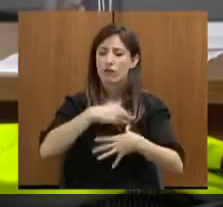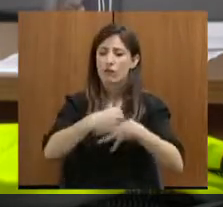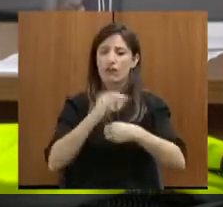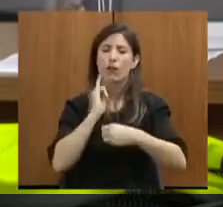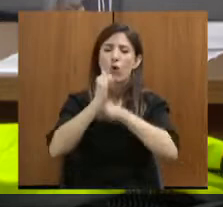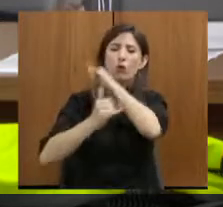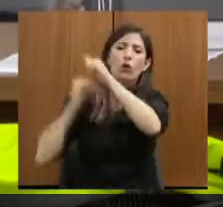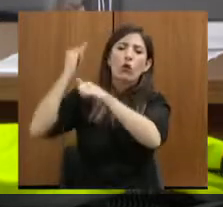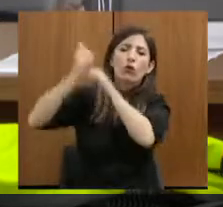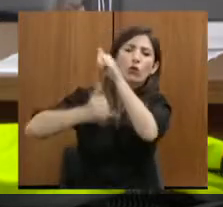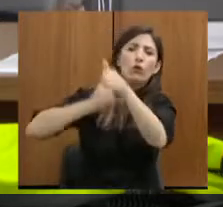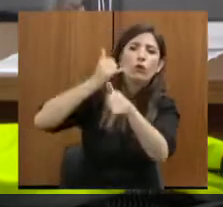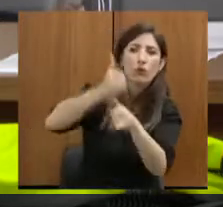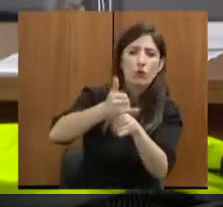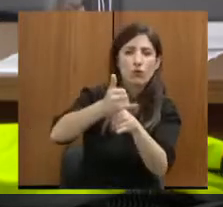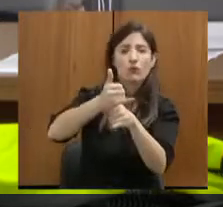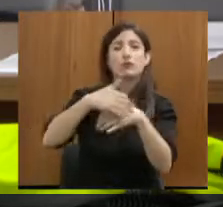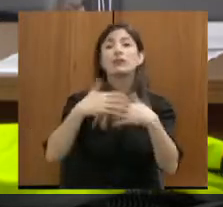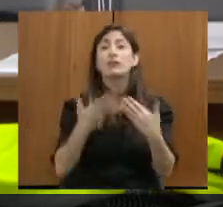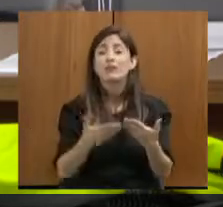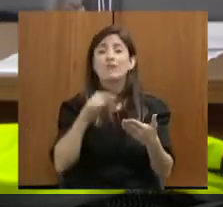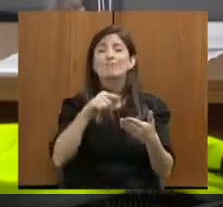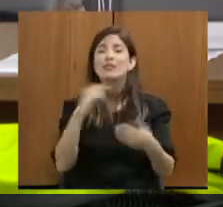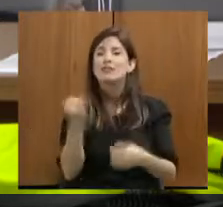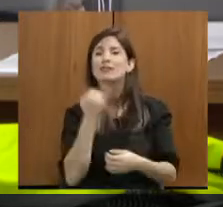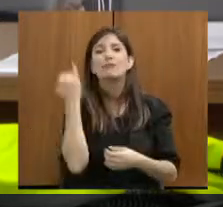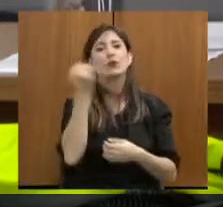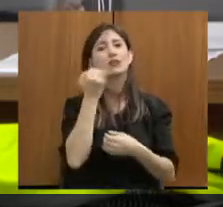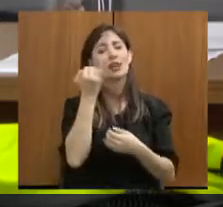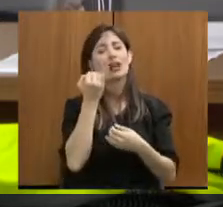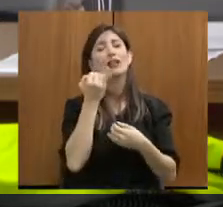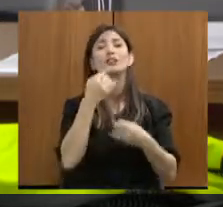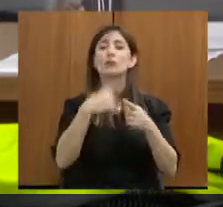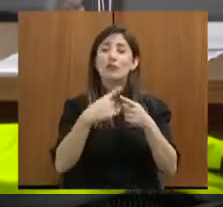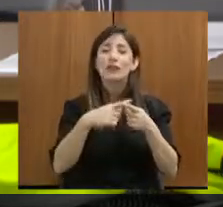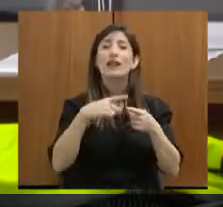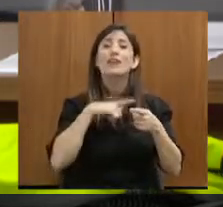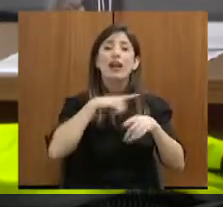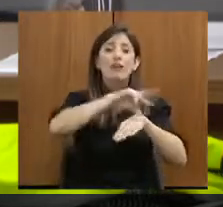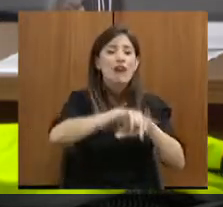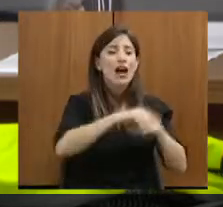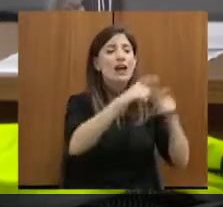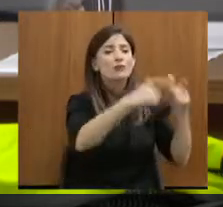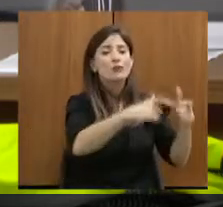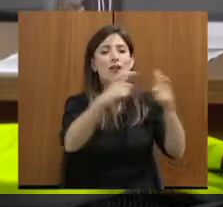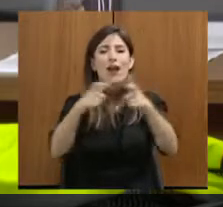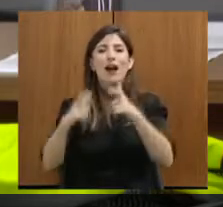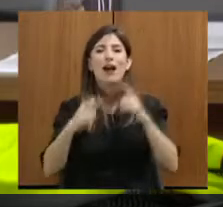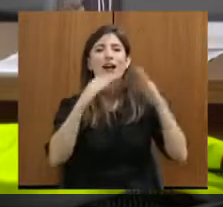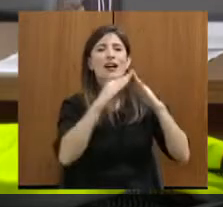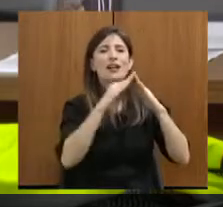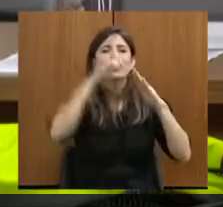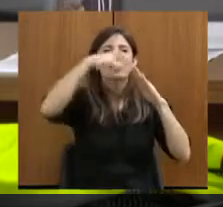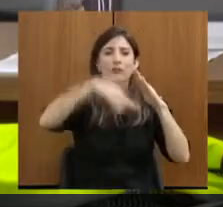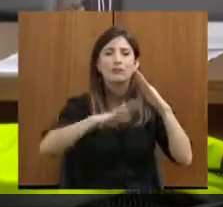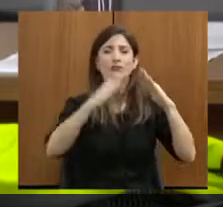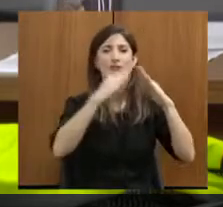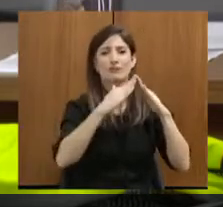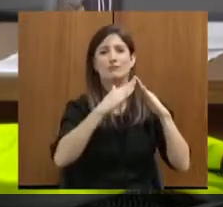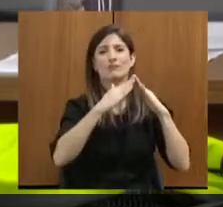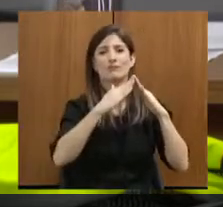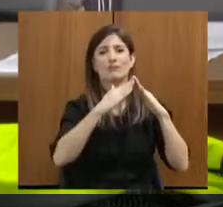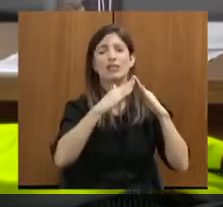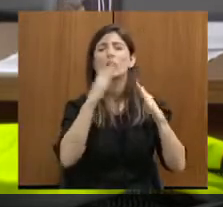com essa diferença de casas que isso é muito importante também bonito né e de cultos essas diferenças porque é tudo